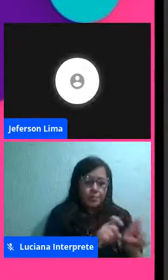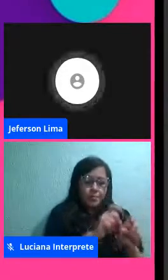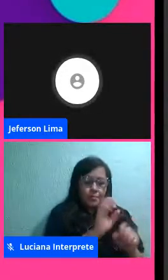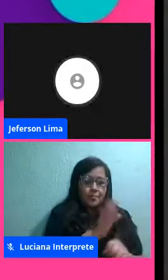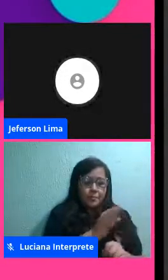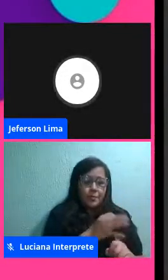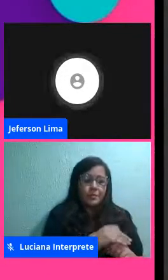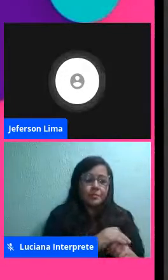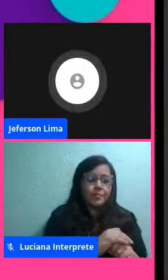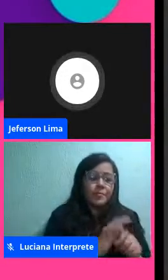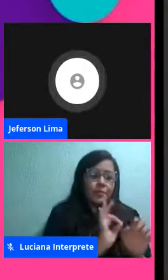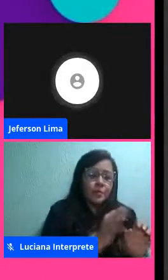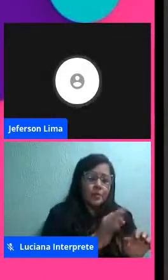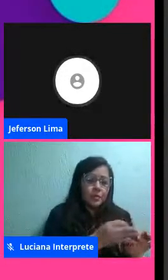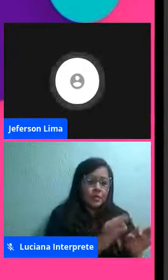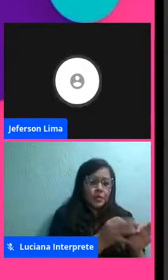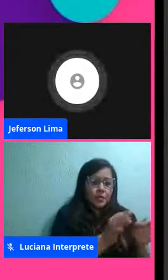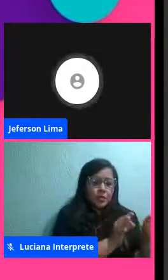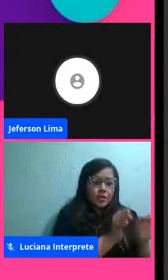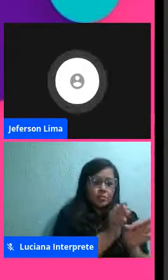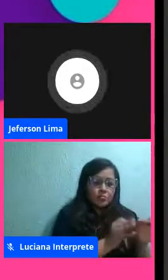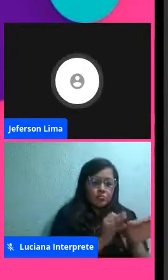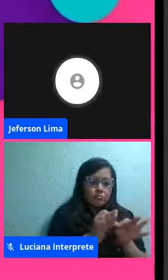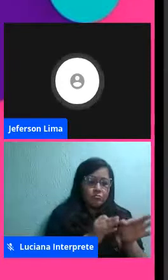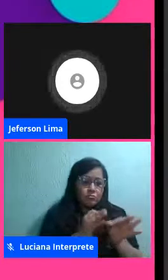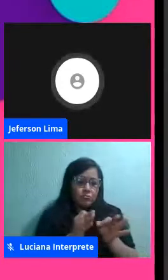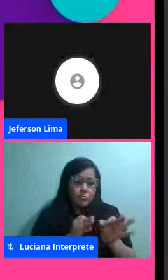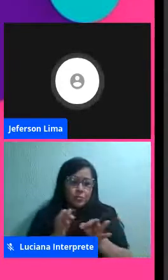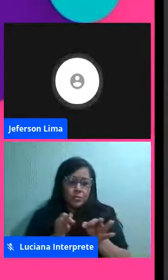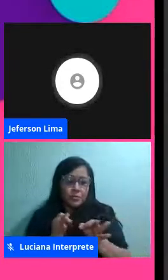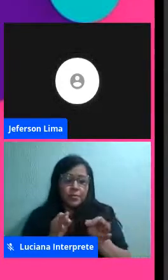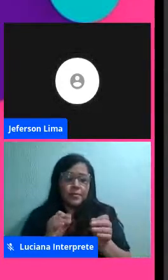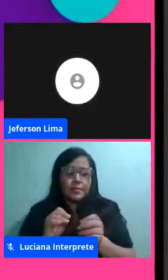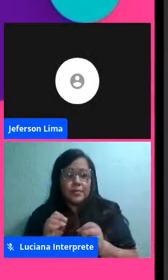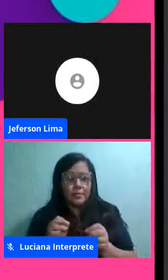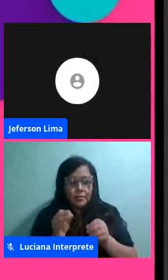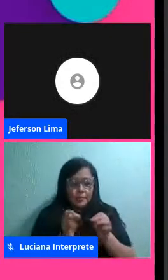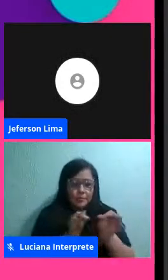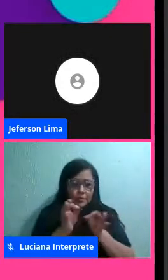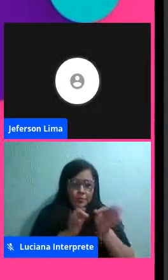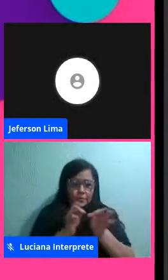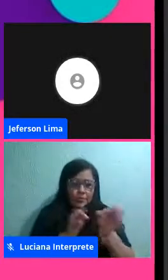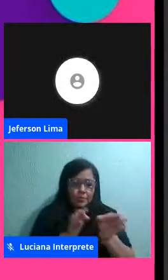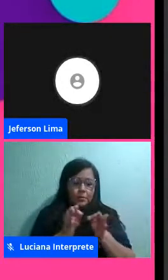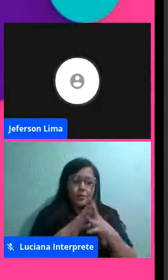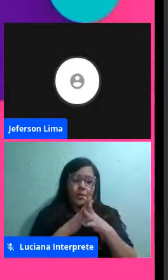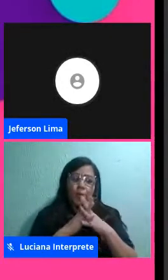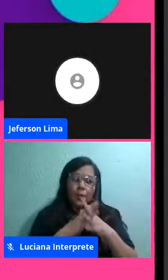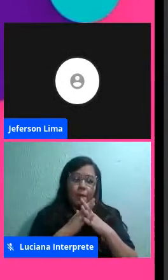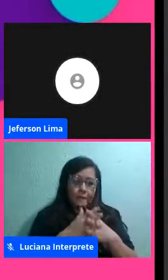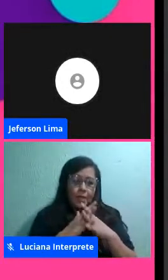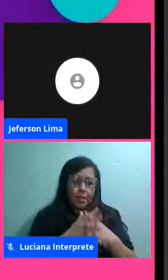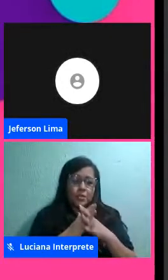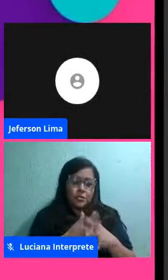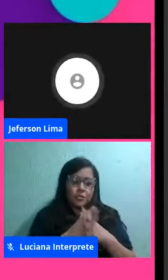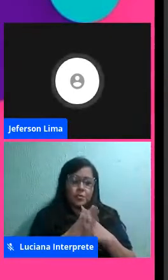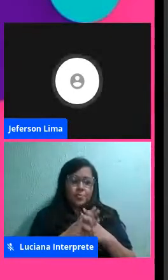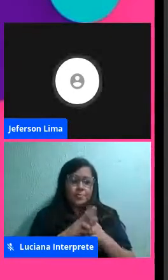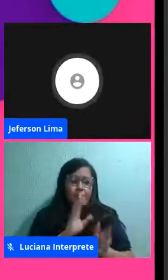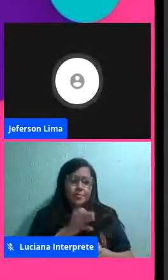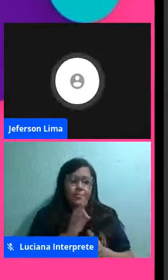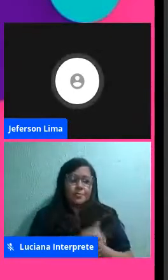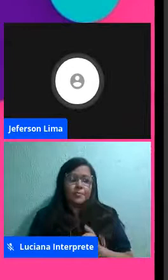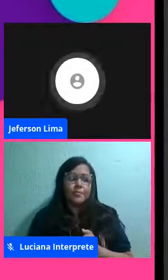aqui para aqui. Só para vocês verem de tão complexo que ele é. Não, não é nada complexo. Mesmo